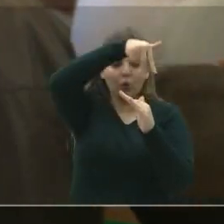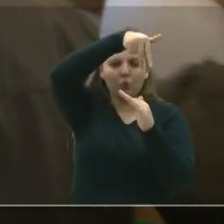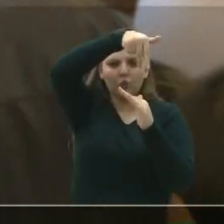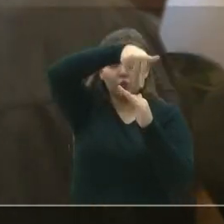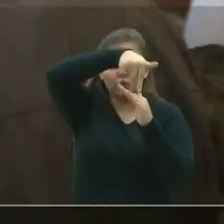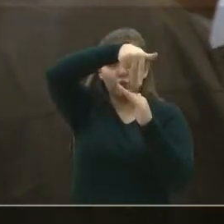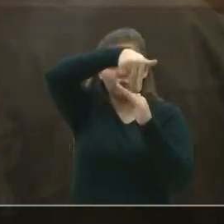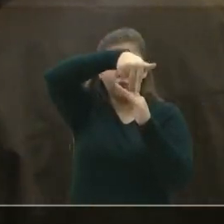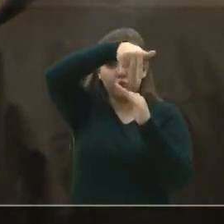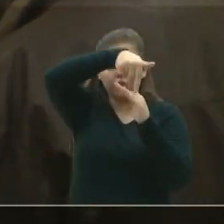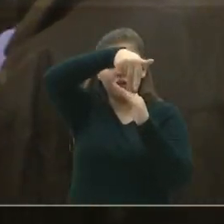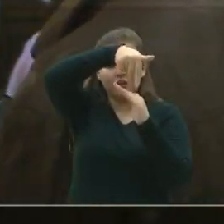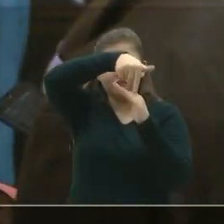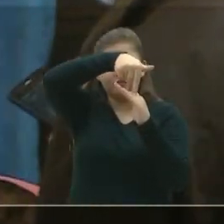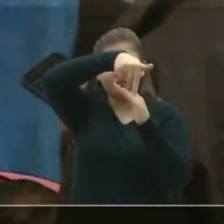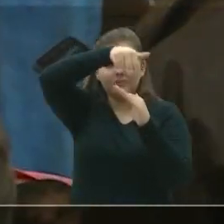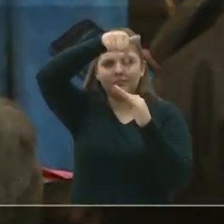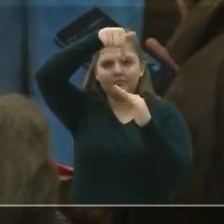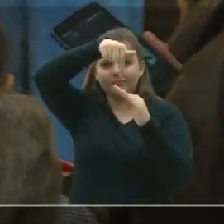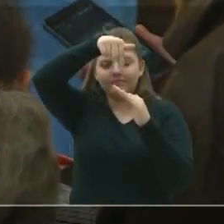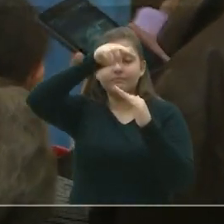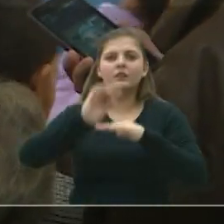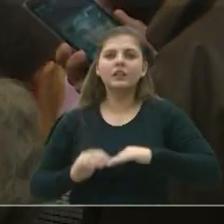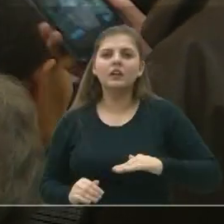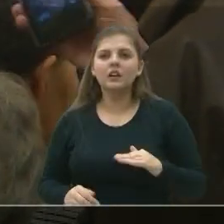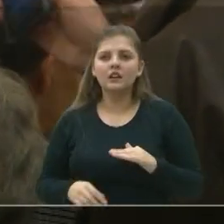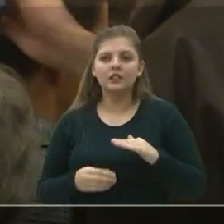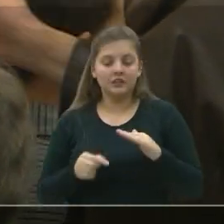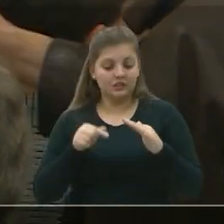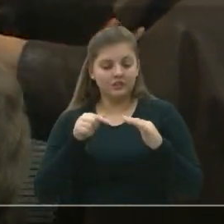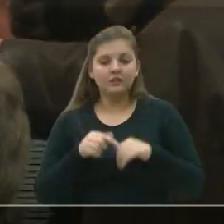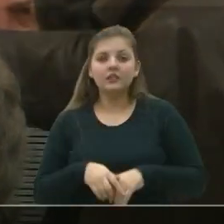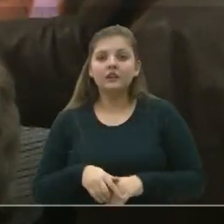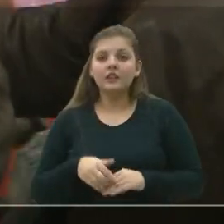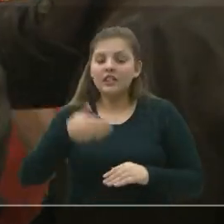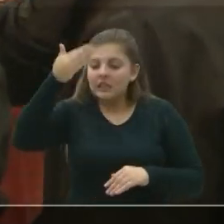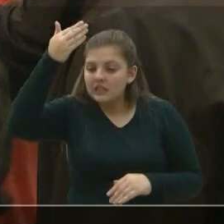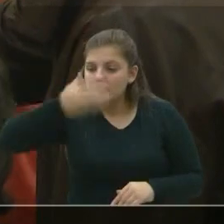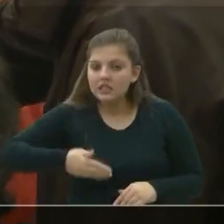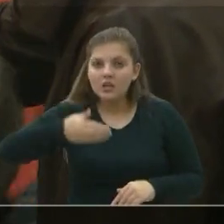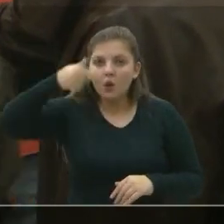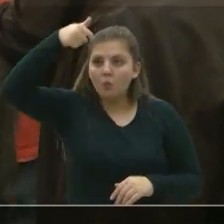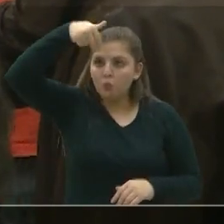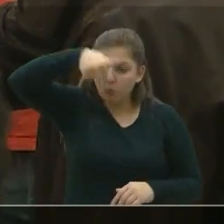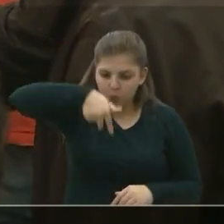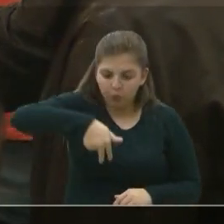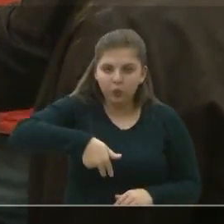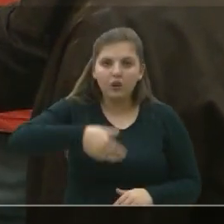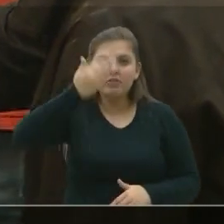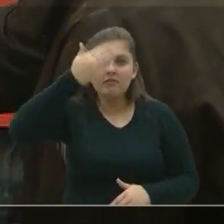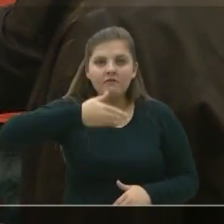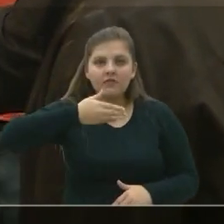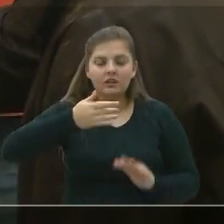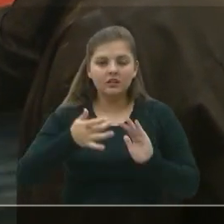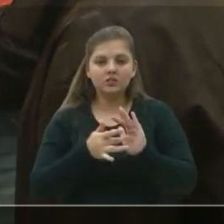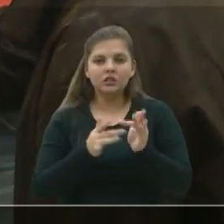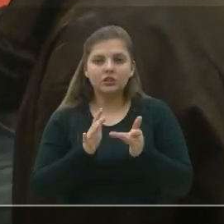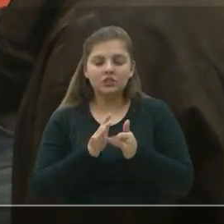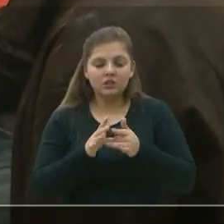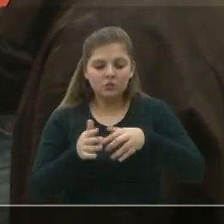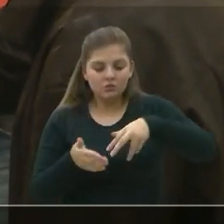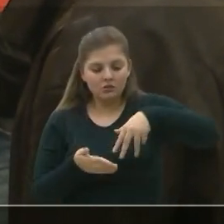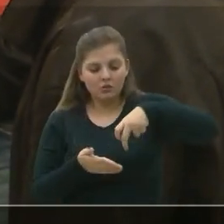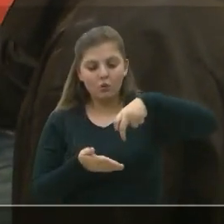a casa onde Jesus estava e desceram na frente de Jesus aquele